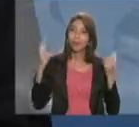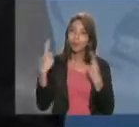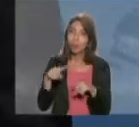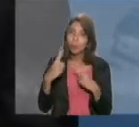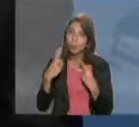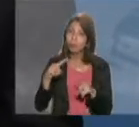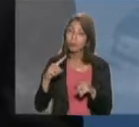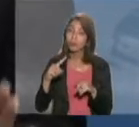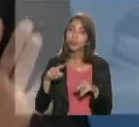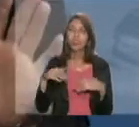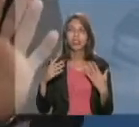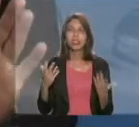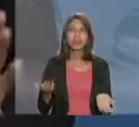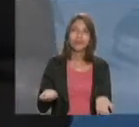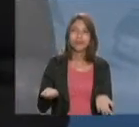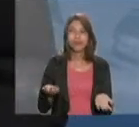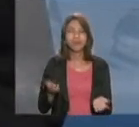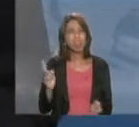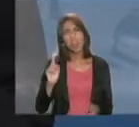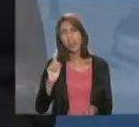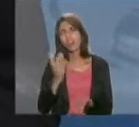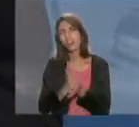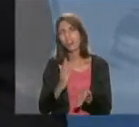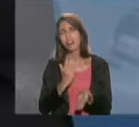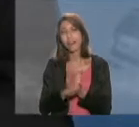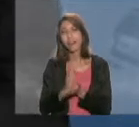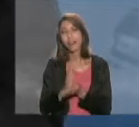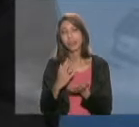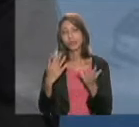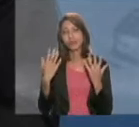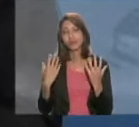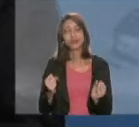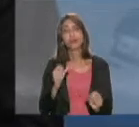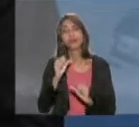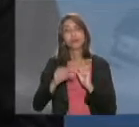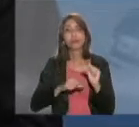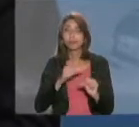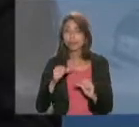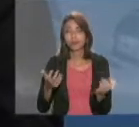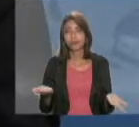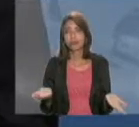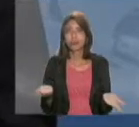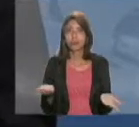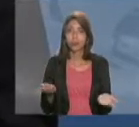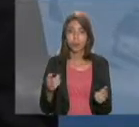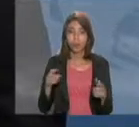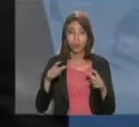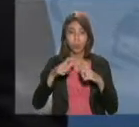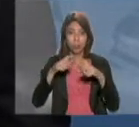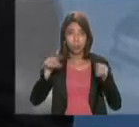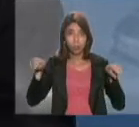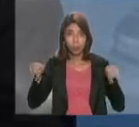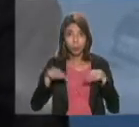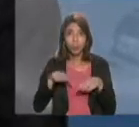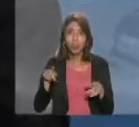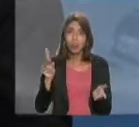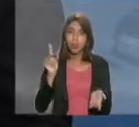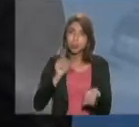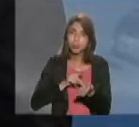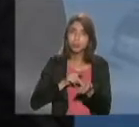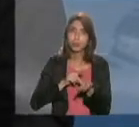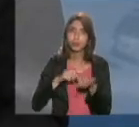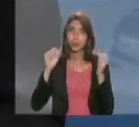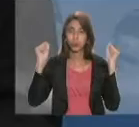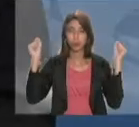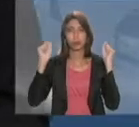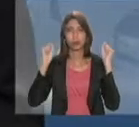serem criticados, aí eles disseram, não tem nada disso. E acabou que eles tiveram que ceder esse espaço para o verdadeiro